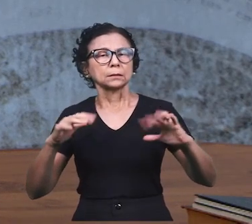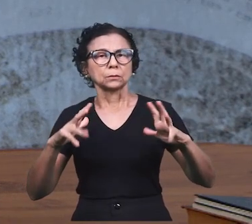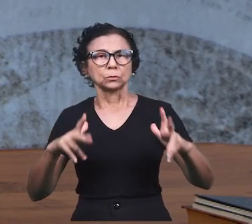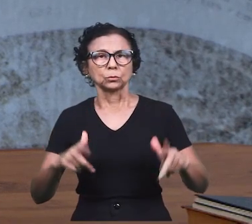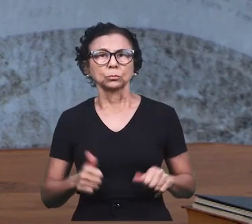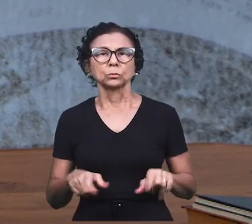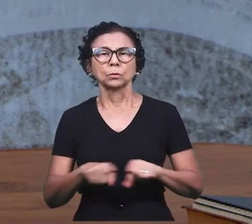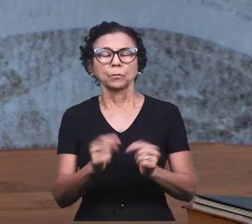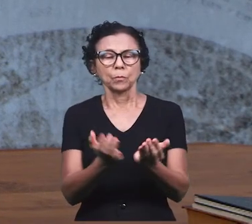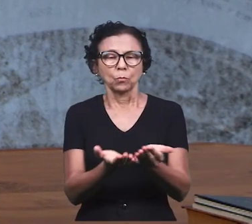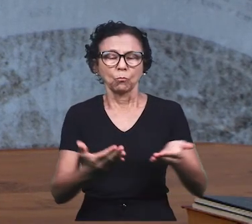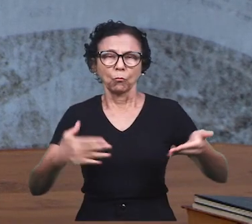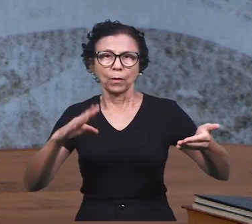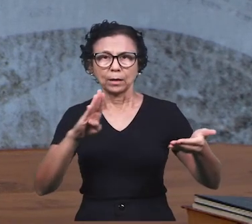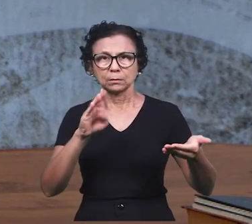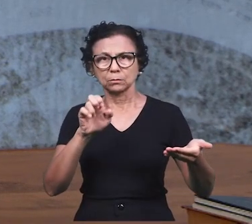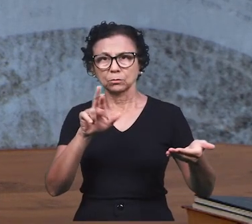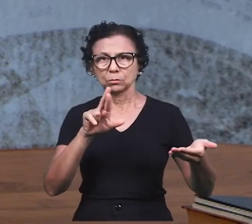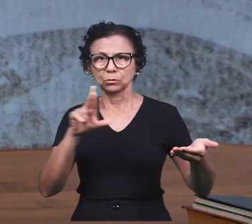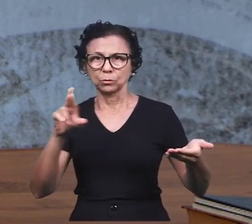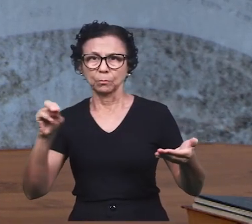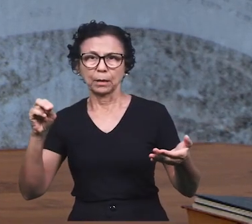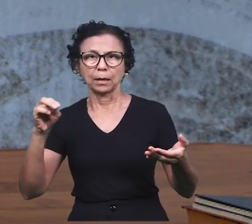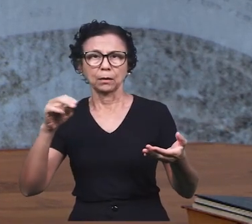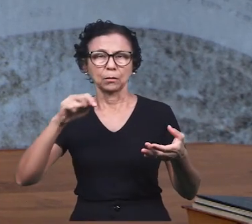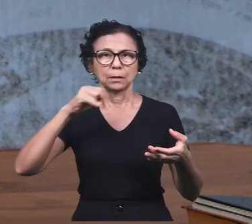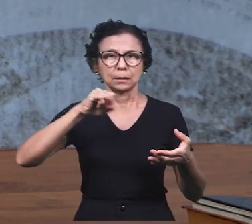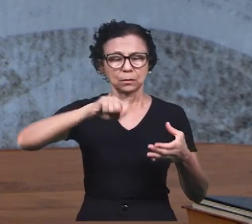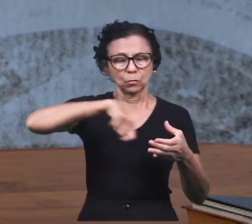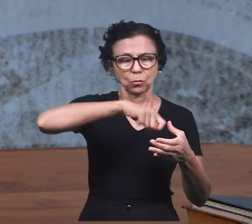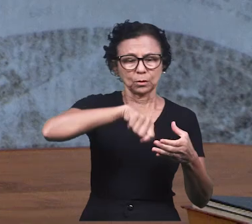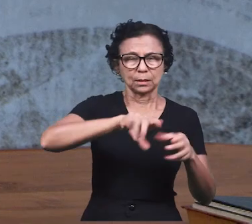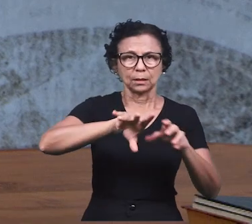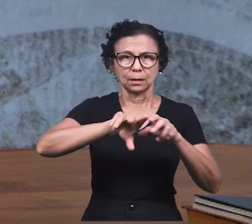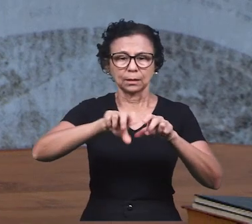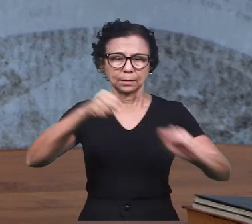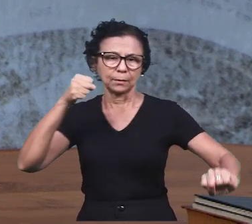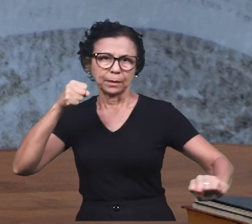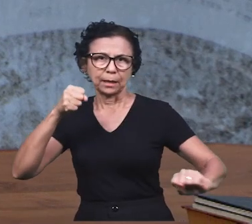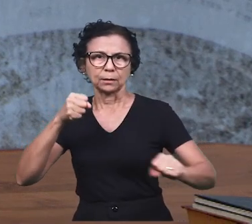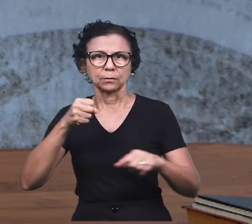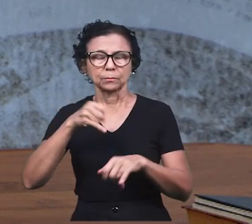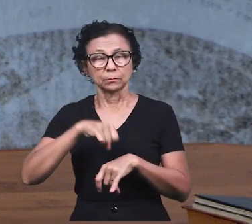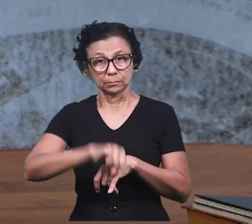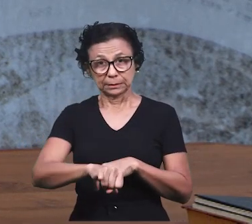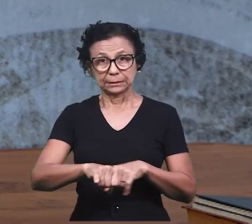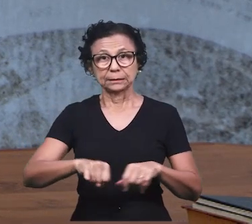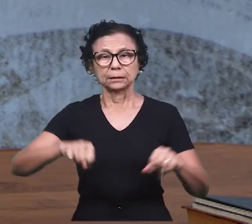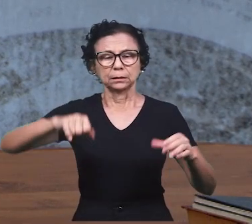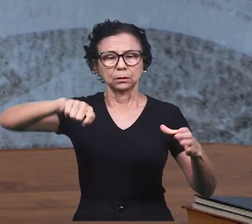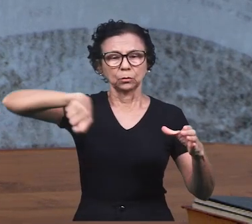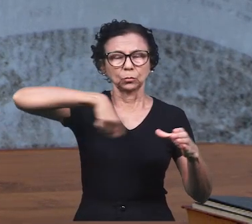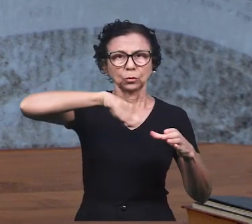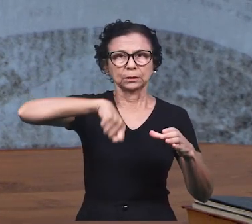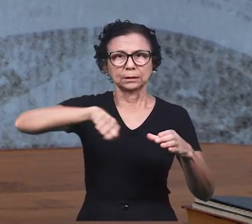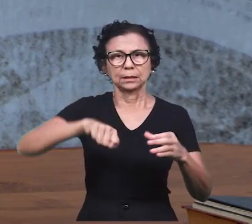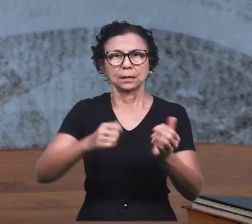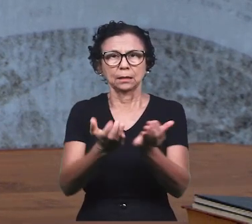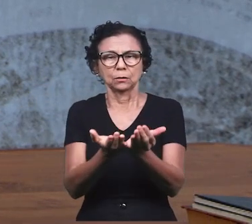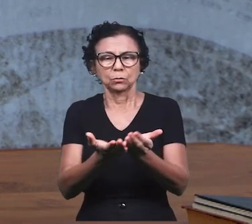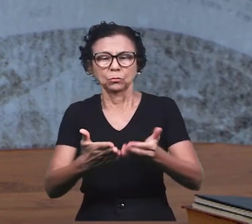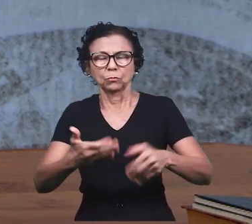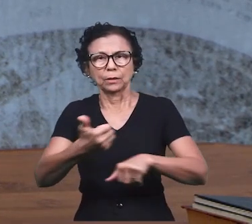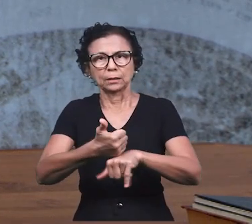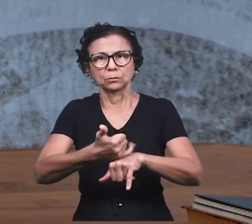quebrado. Porém, se for cozida num vaso de cobre, esfregar-se-á e